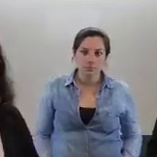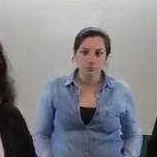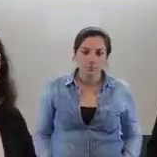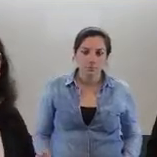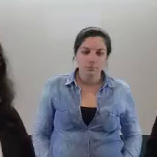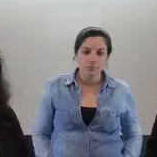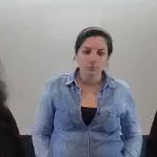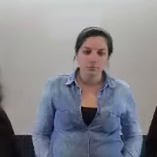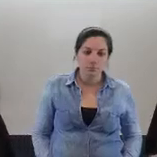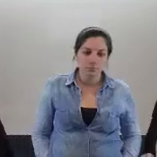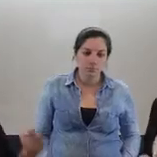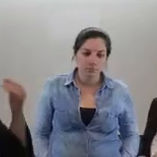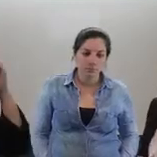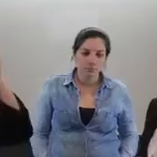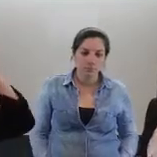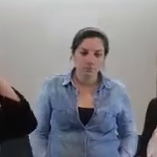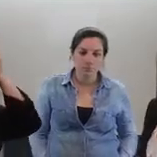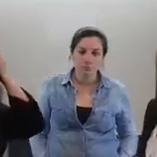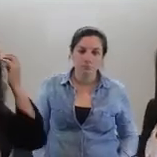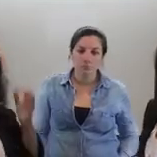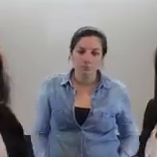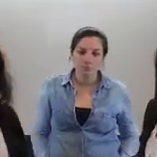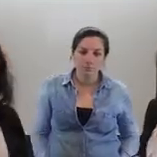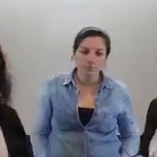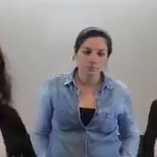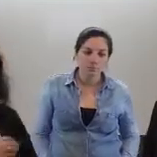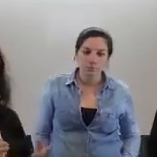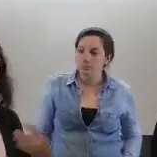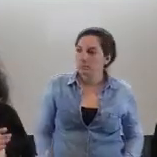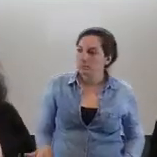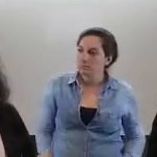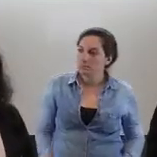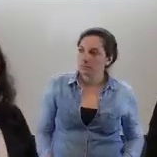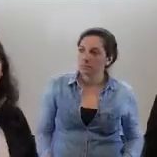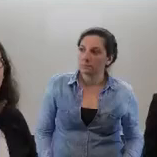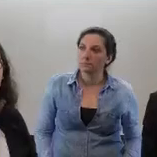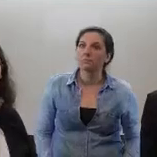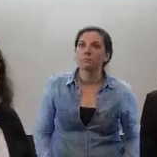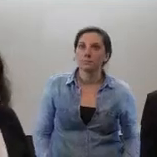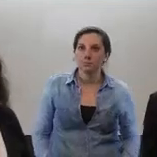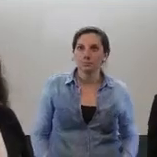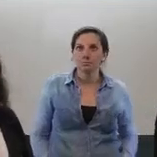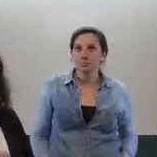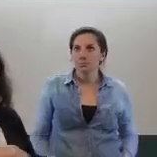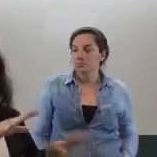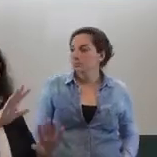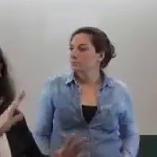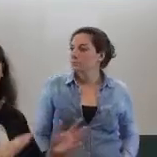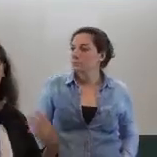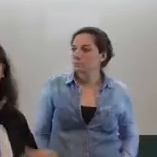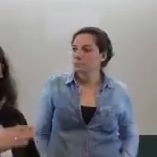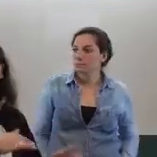que utilizar ali, as fontes que vão utilizar para o trabalho acadêmico de vocês, porque vocês não podem colocar qualquer fonte, não pode ser, sei lá, um